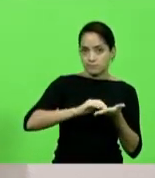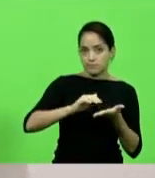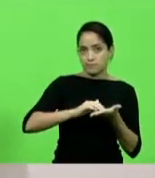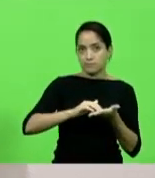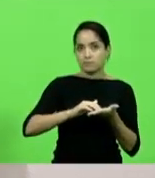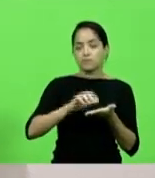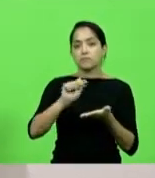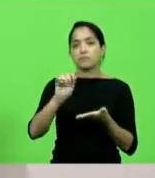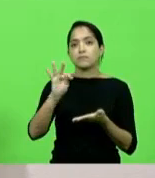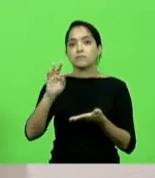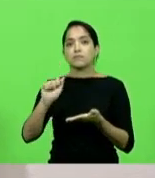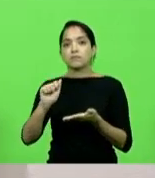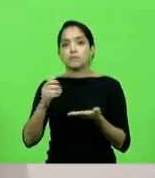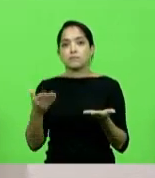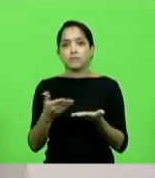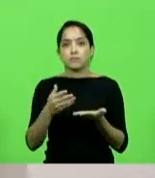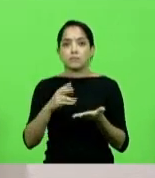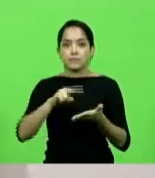a presente ata.